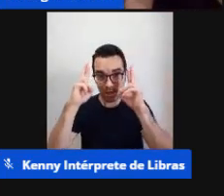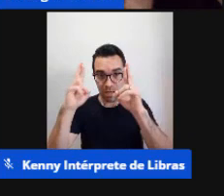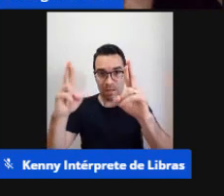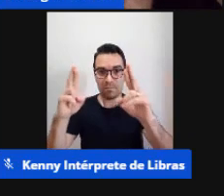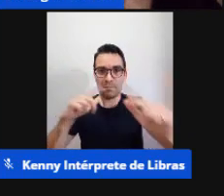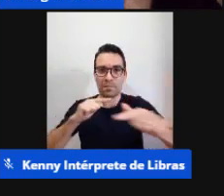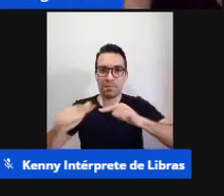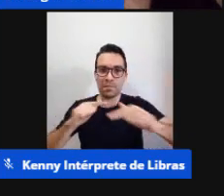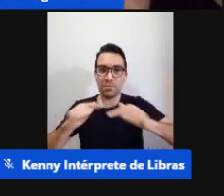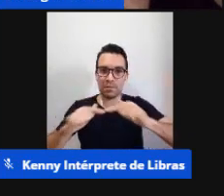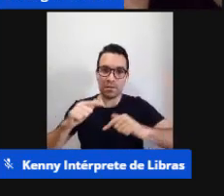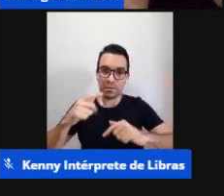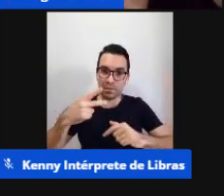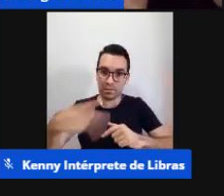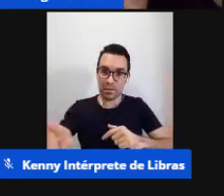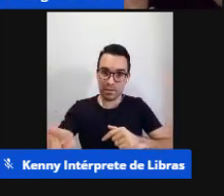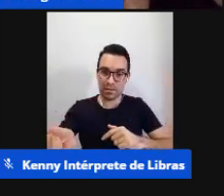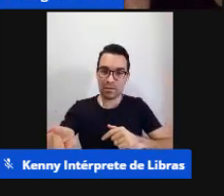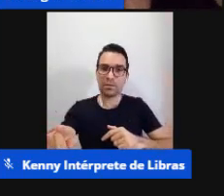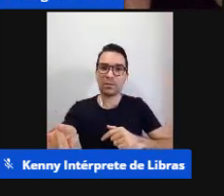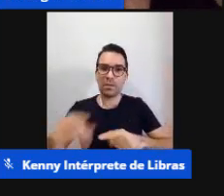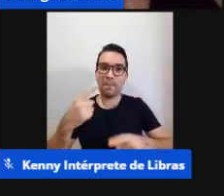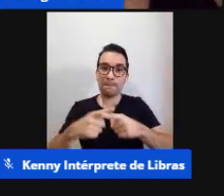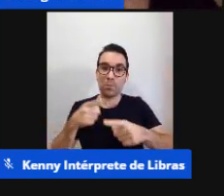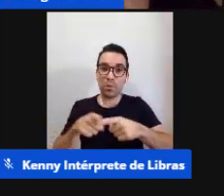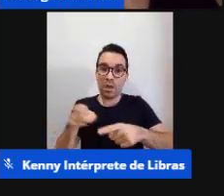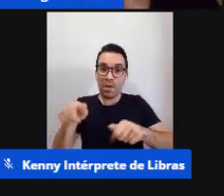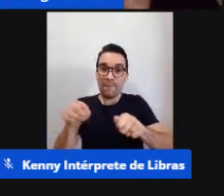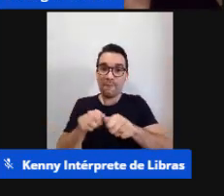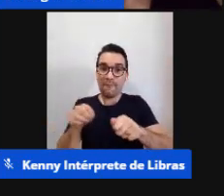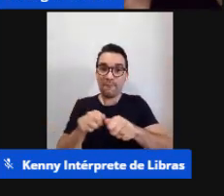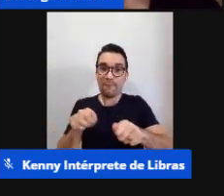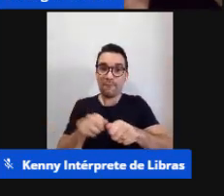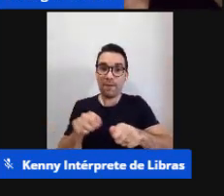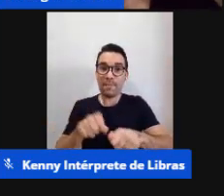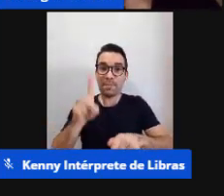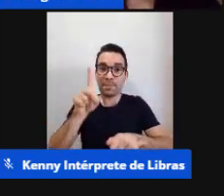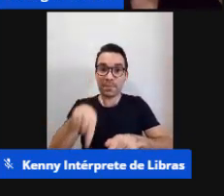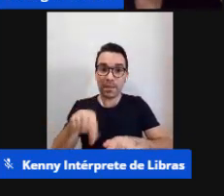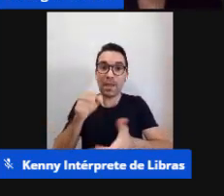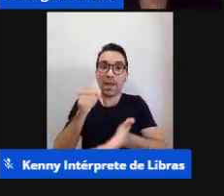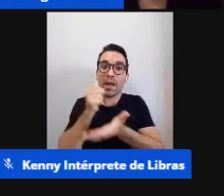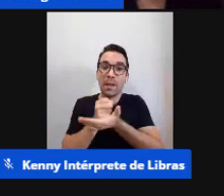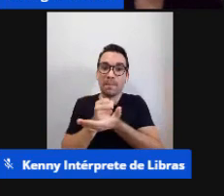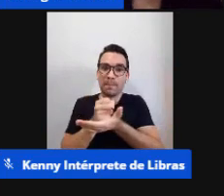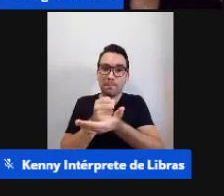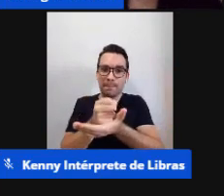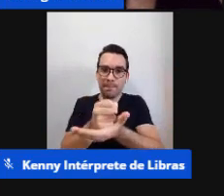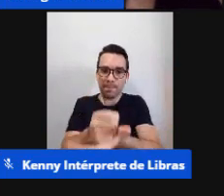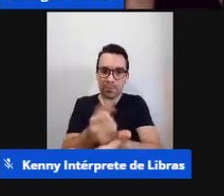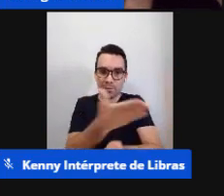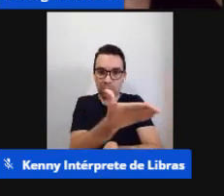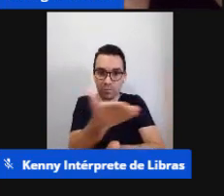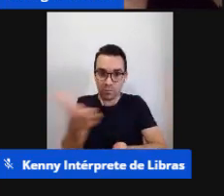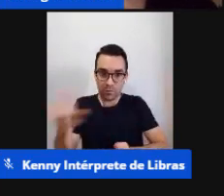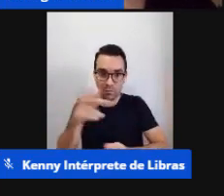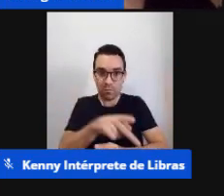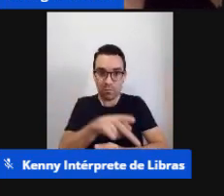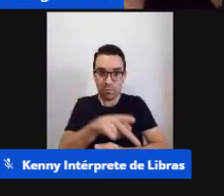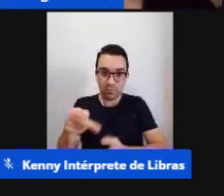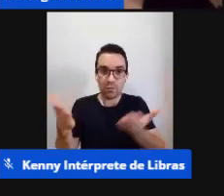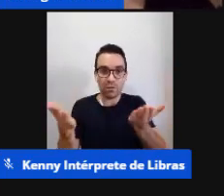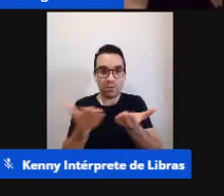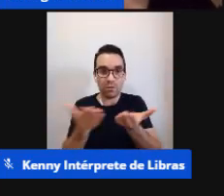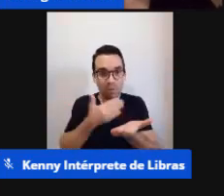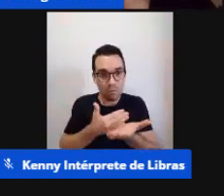essas pessoas se dispuseram a mostrar como está sendo a sua prática. Como nós podemos convidar um de vocês que estão assistindo a nossa live